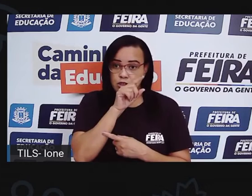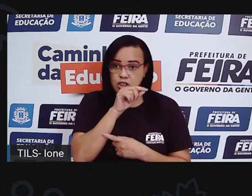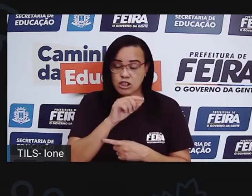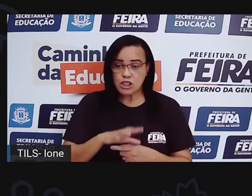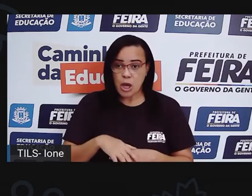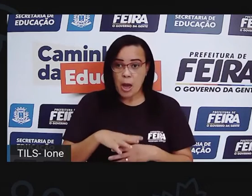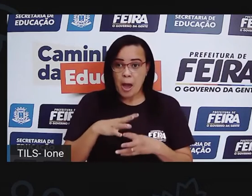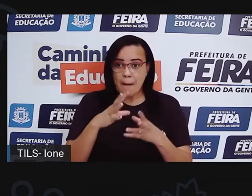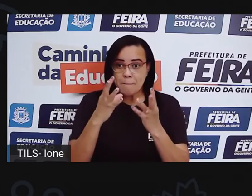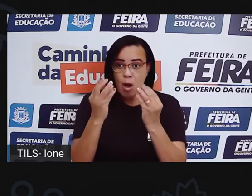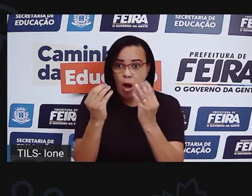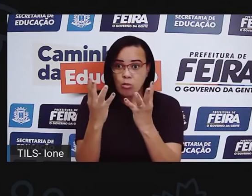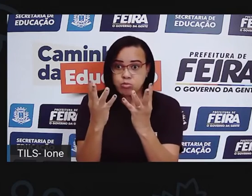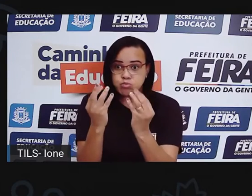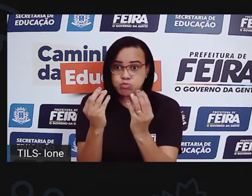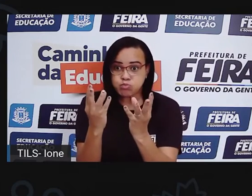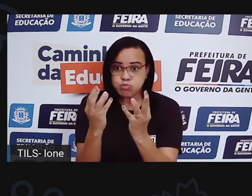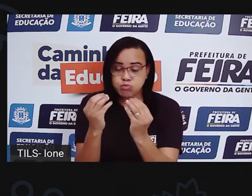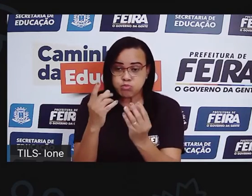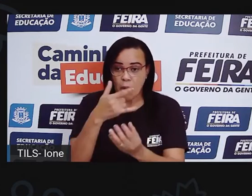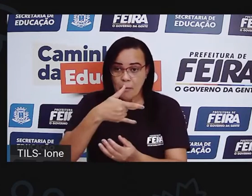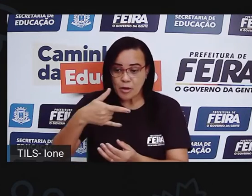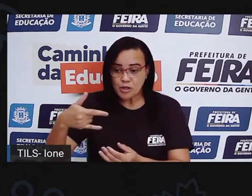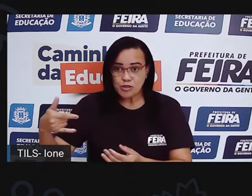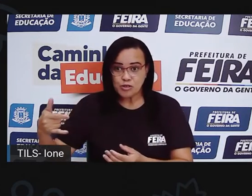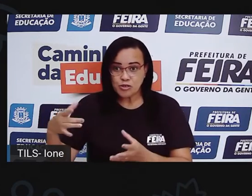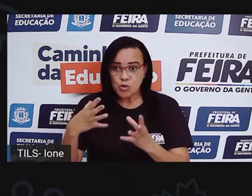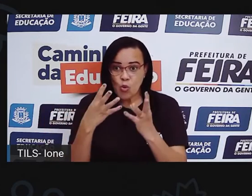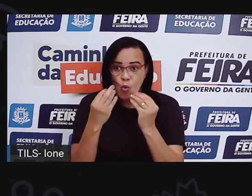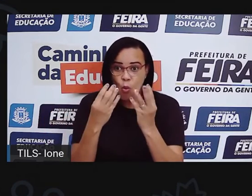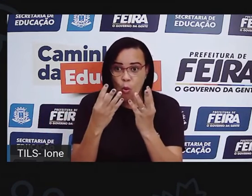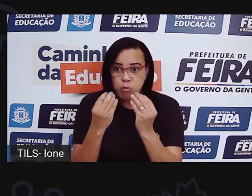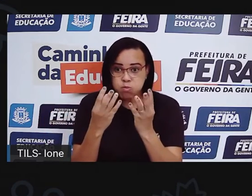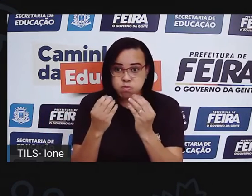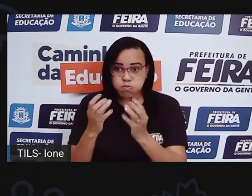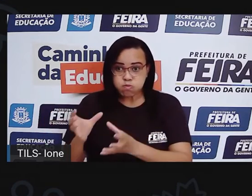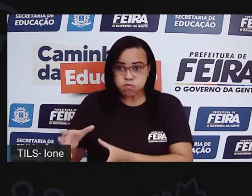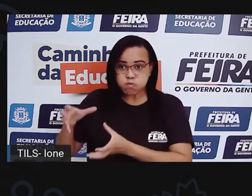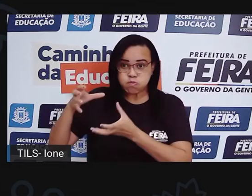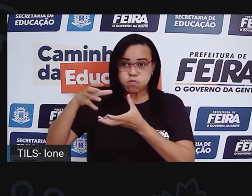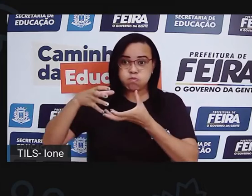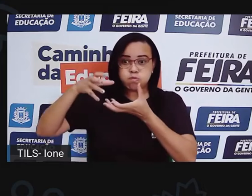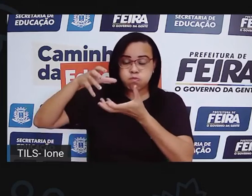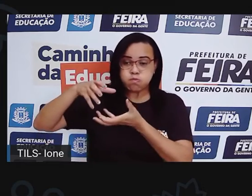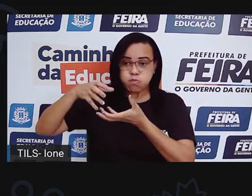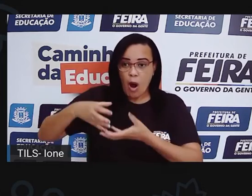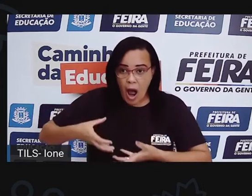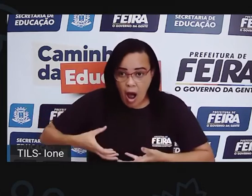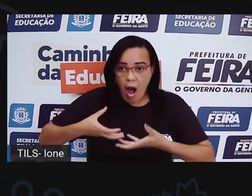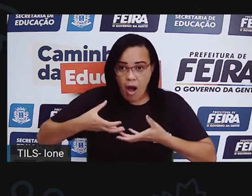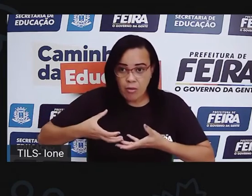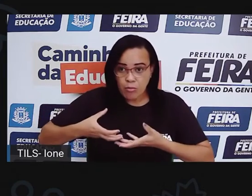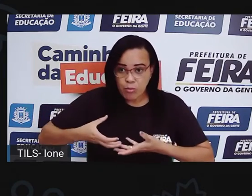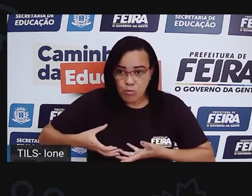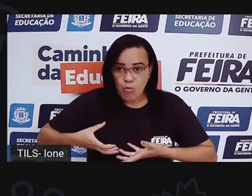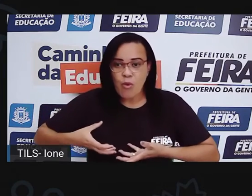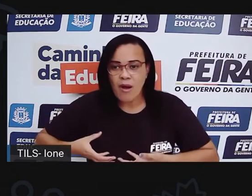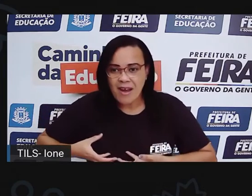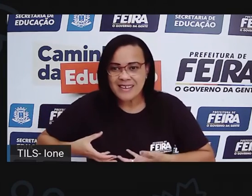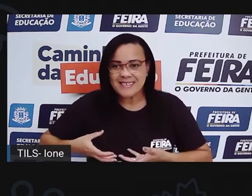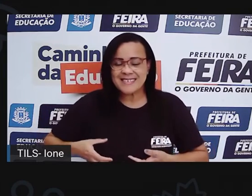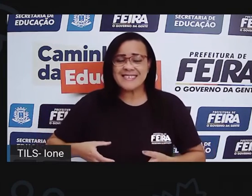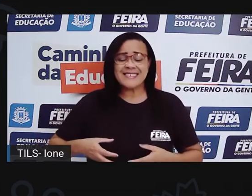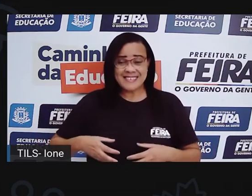vários peixinhos lá da lagoa e joga na canoa do pescador, né? Então, uma ação, né,